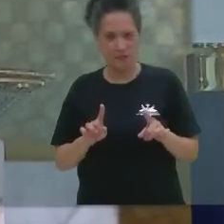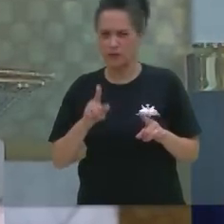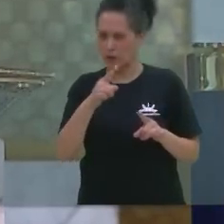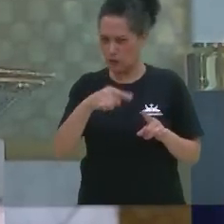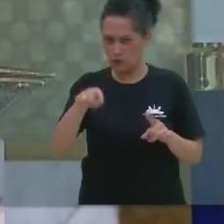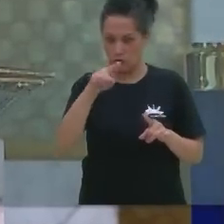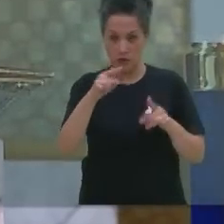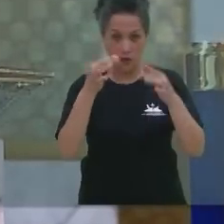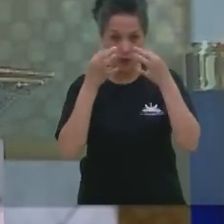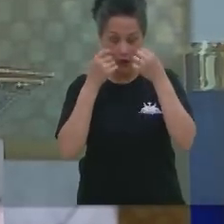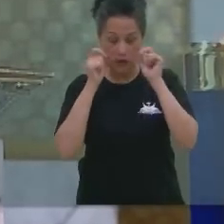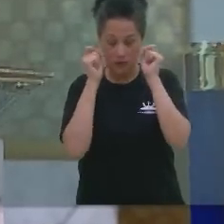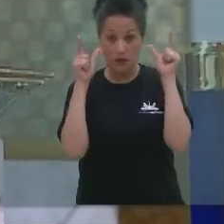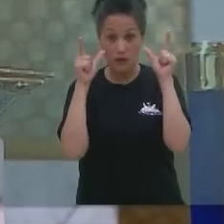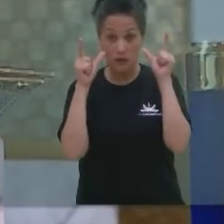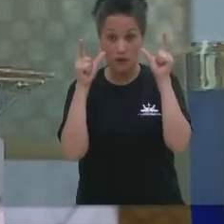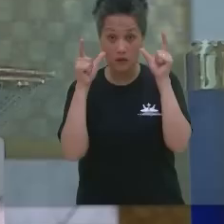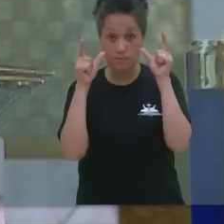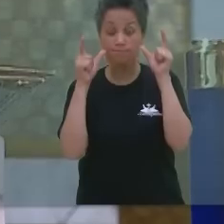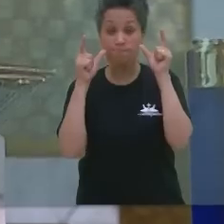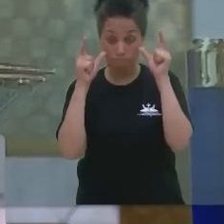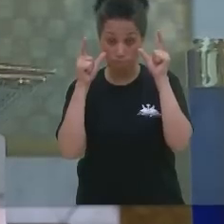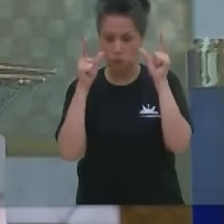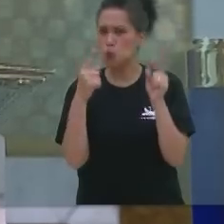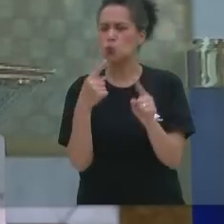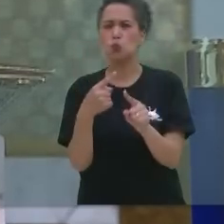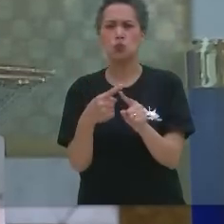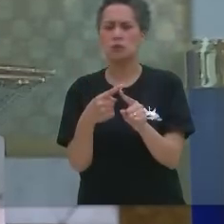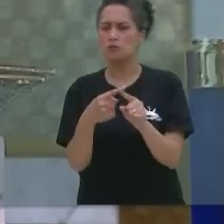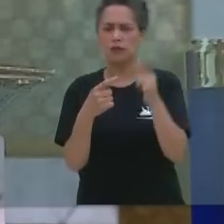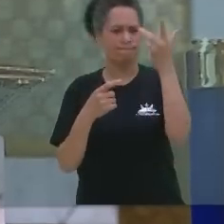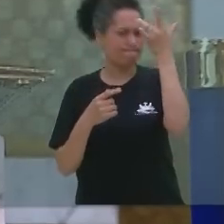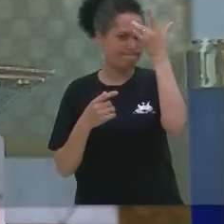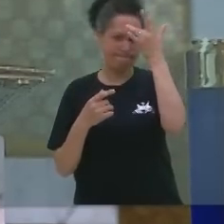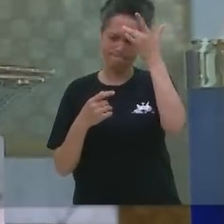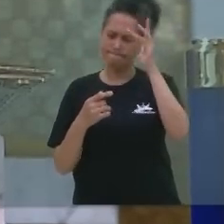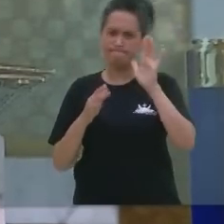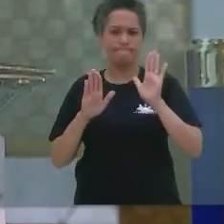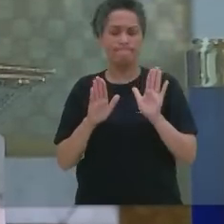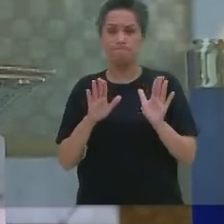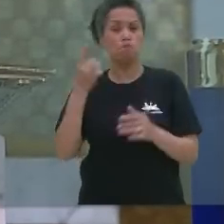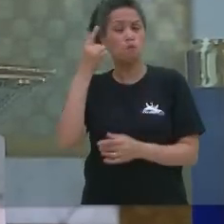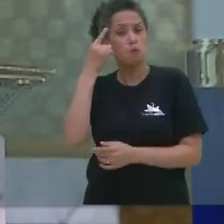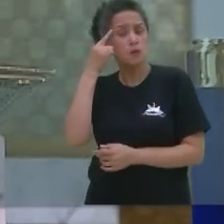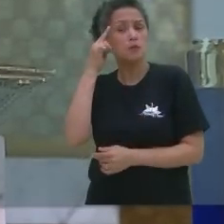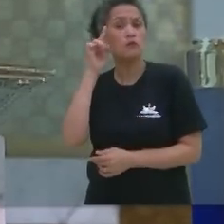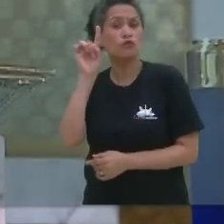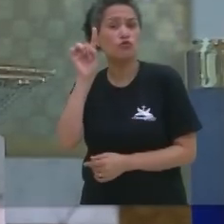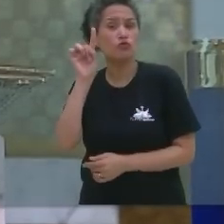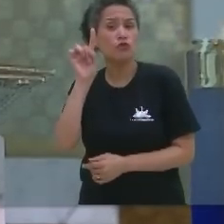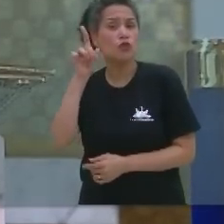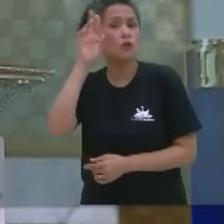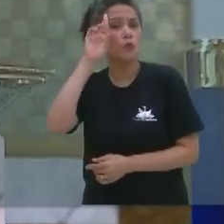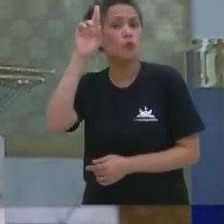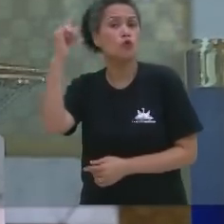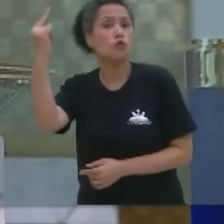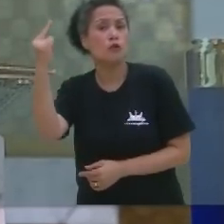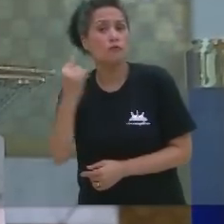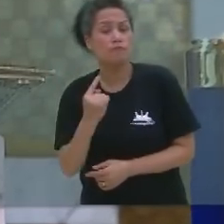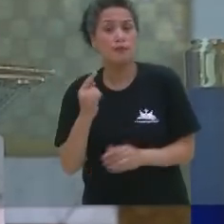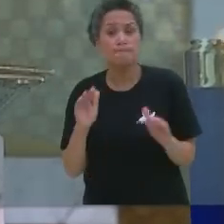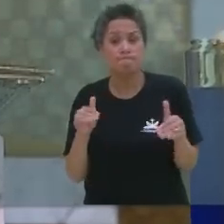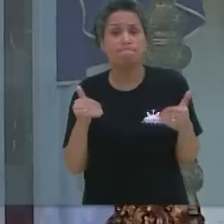ficai atentos, porque não sabeis em que dia virá o Senhor.